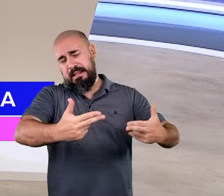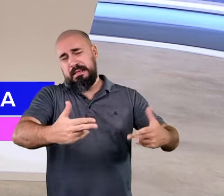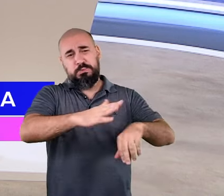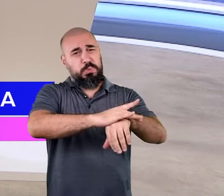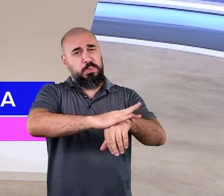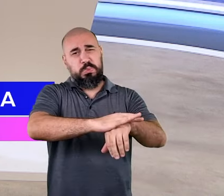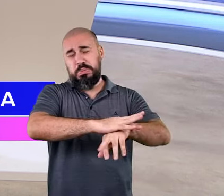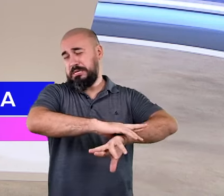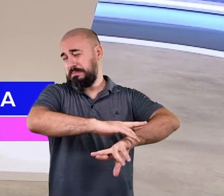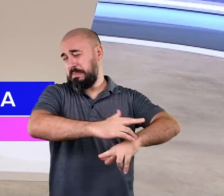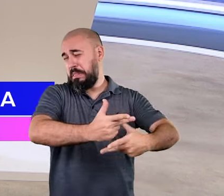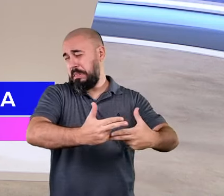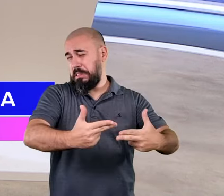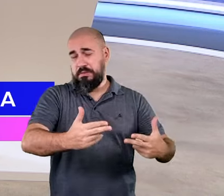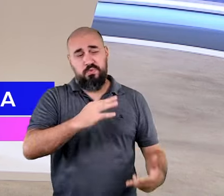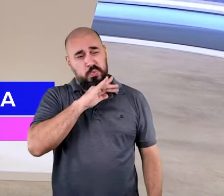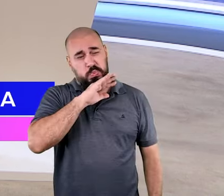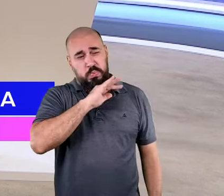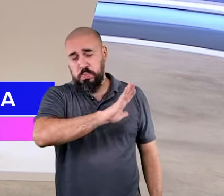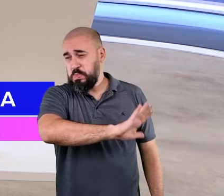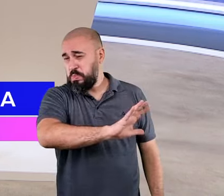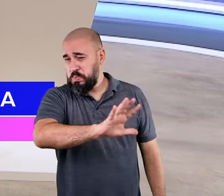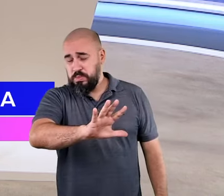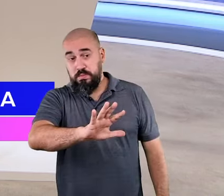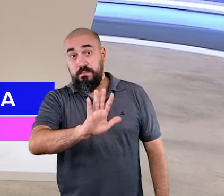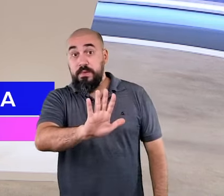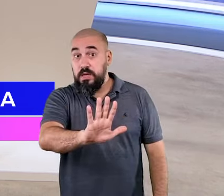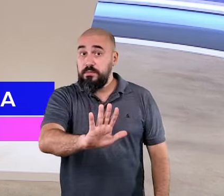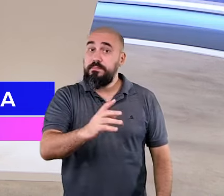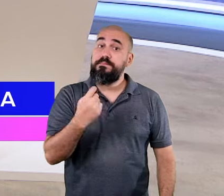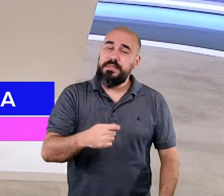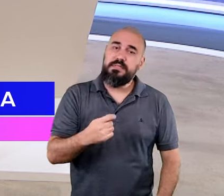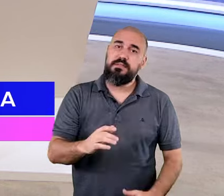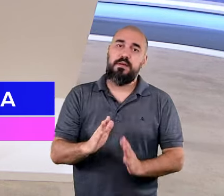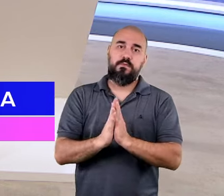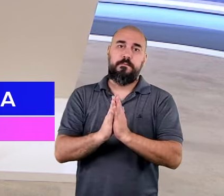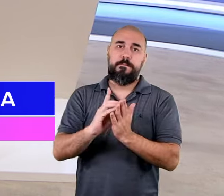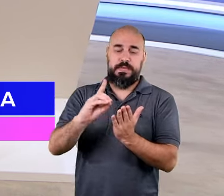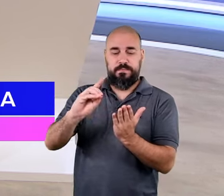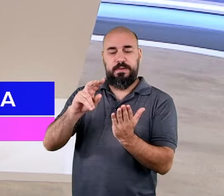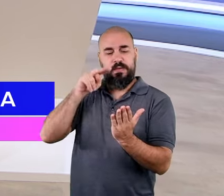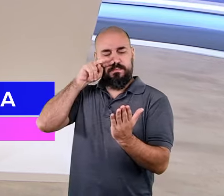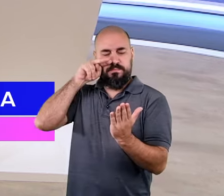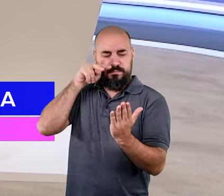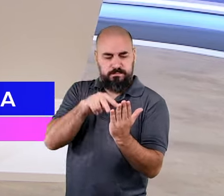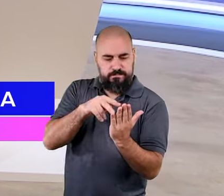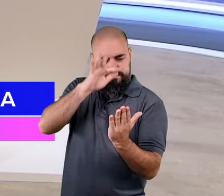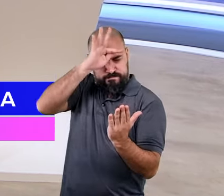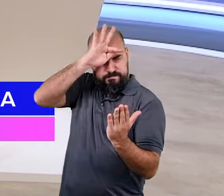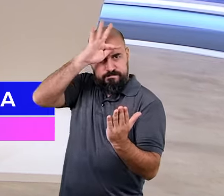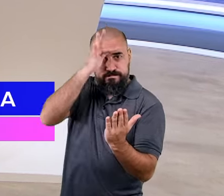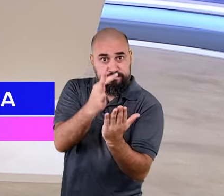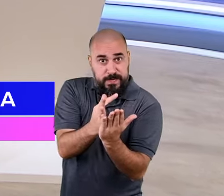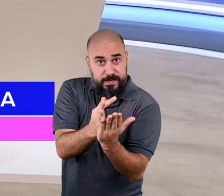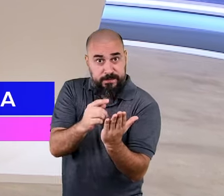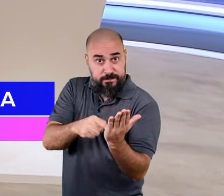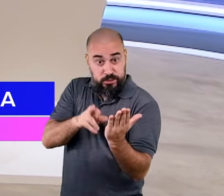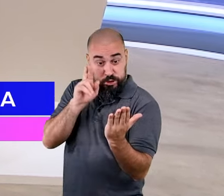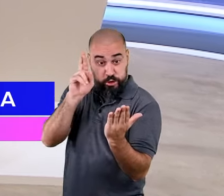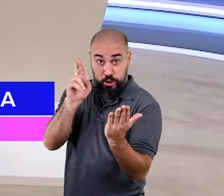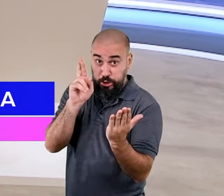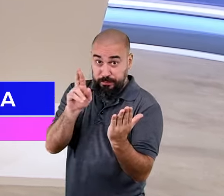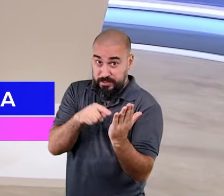já sabemos que existe aqui. Por isso nós precisamos olhar para a Bíblia, olhar com fé, olhar com